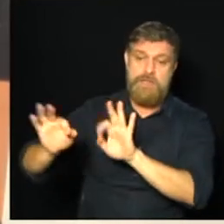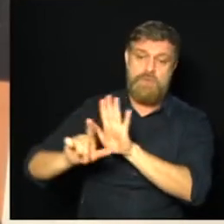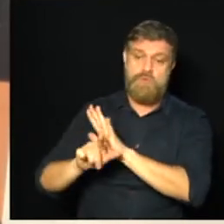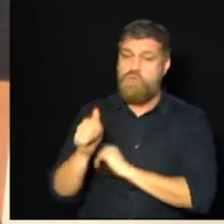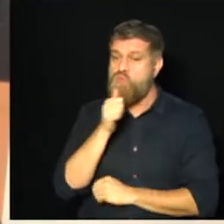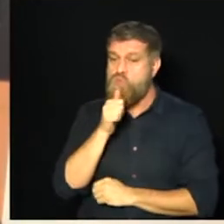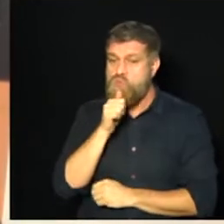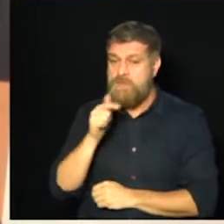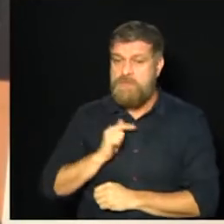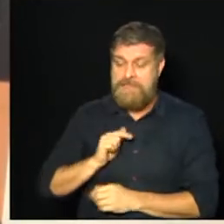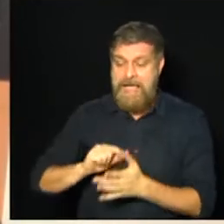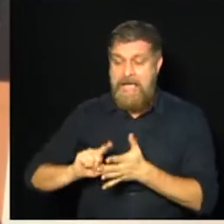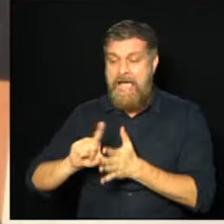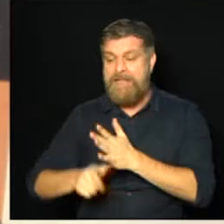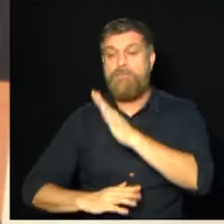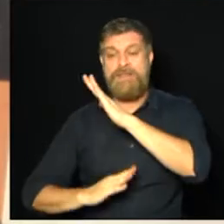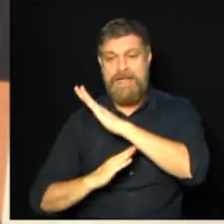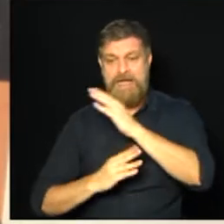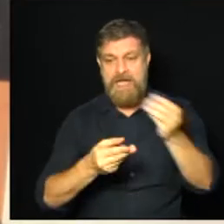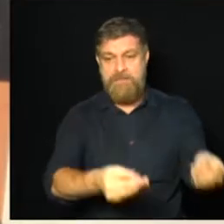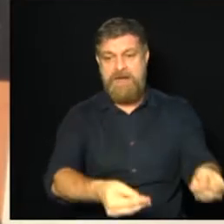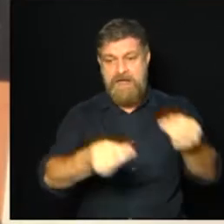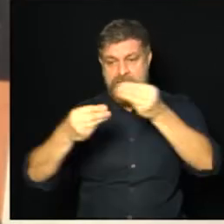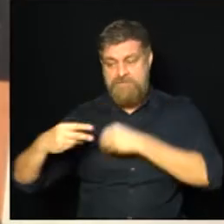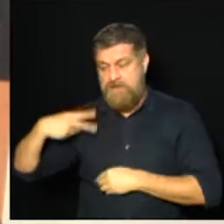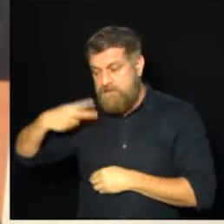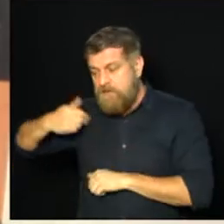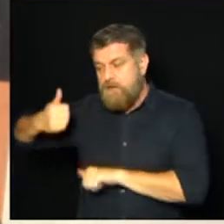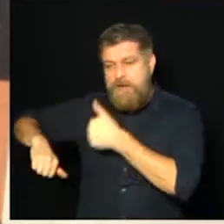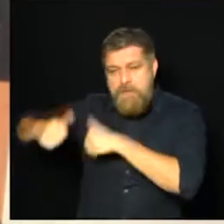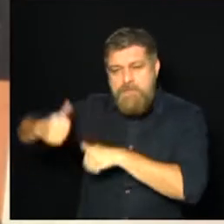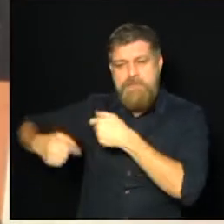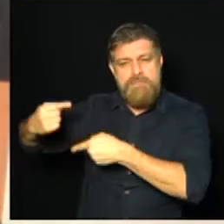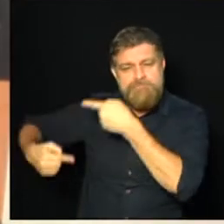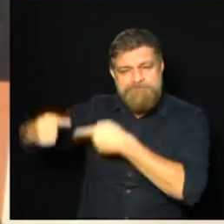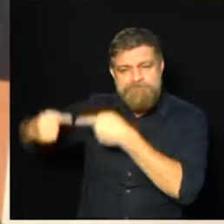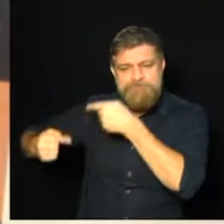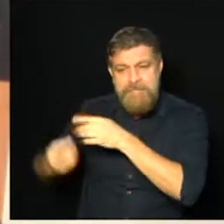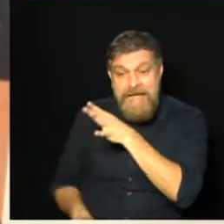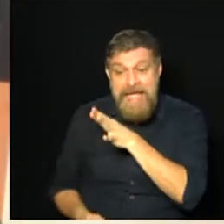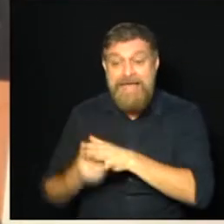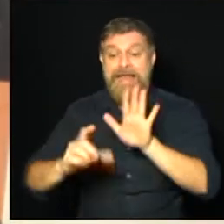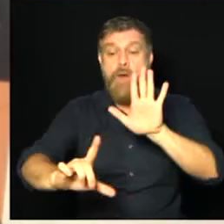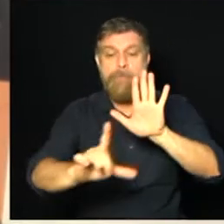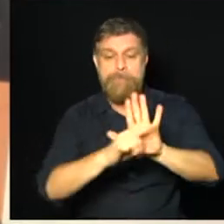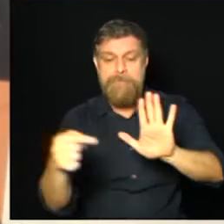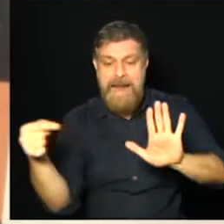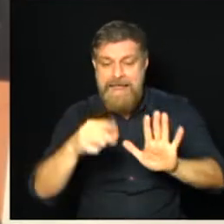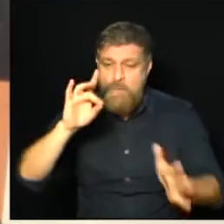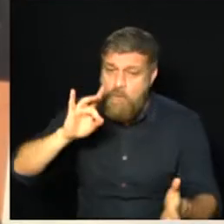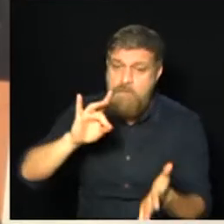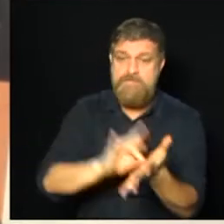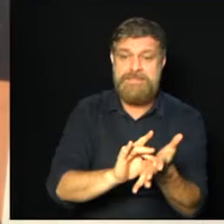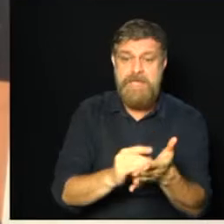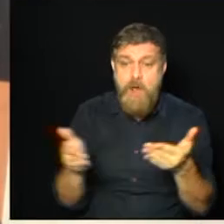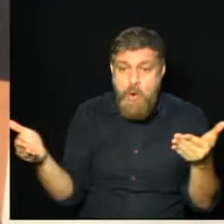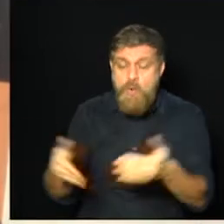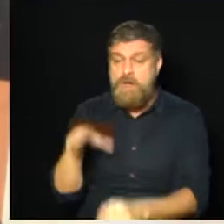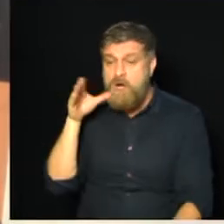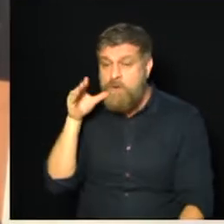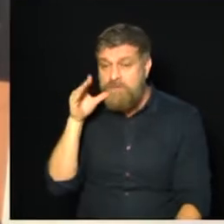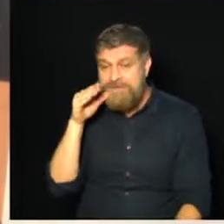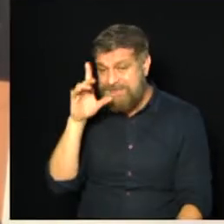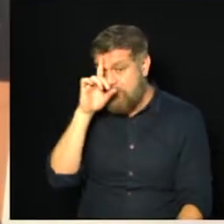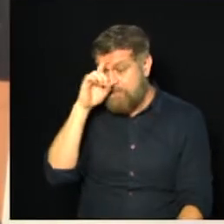passado, tem que vir aqui para essa casa, para fazer essa avaliação, para publicar e para criar oficialmente. Então, hoje, nós não temos cargos criados. Para eu